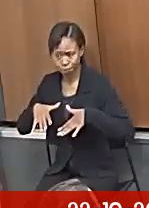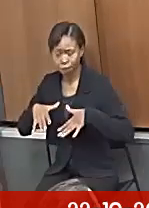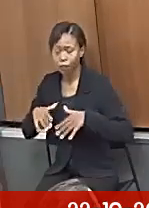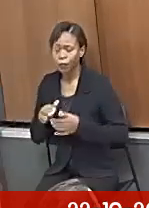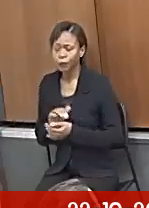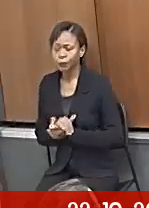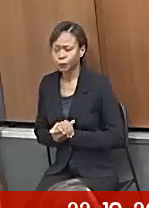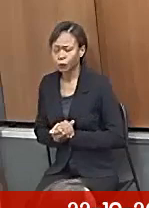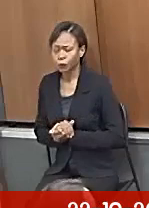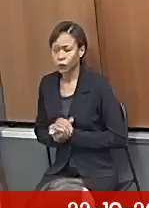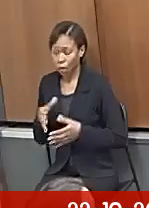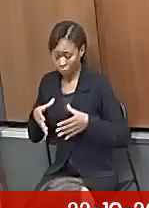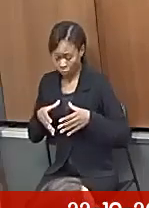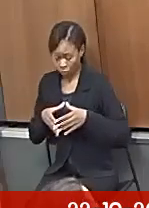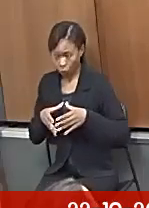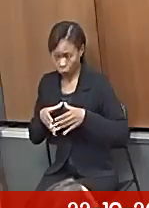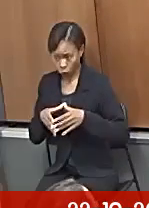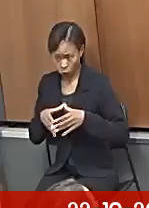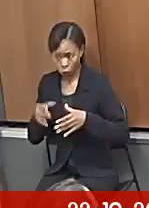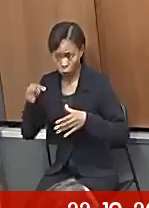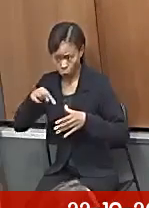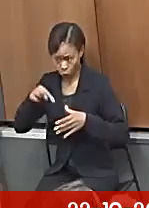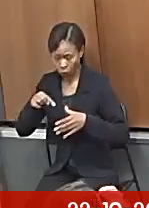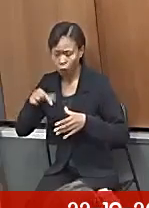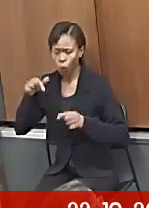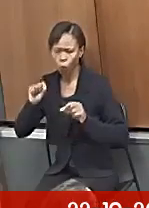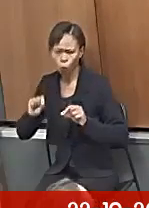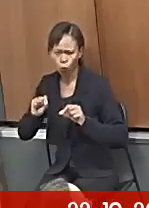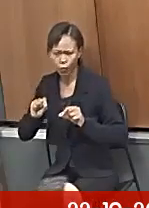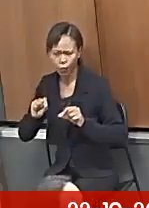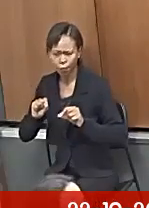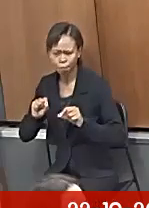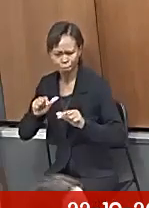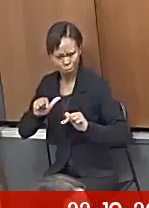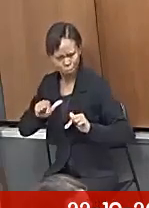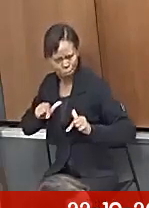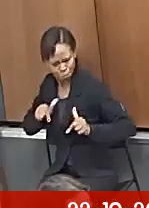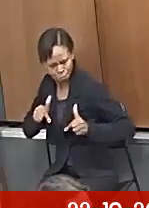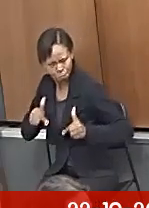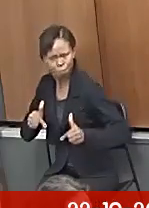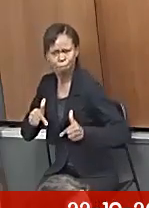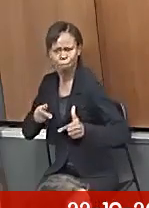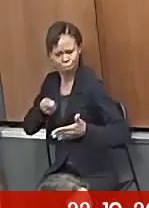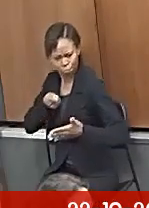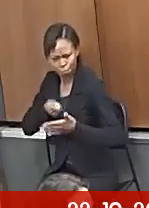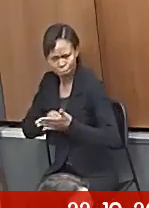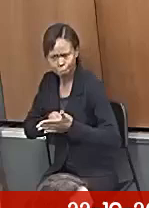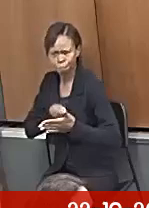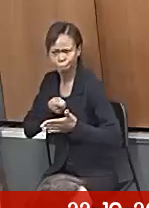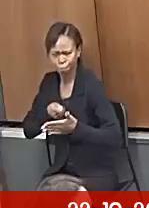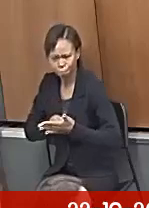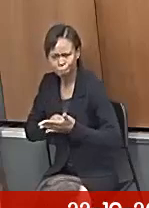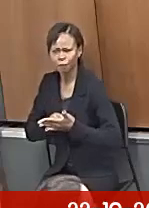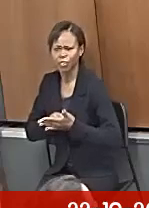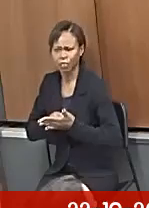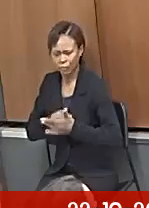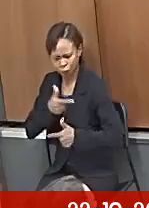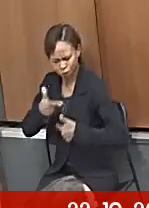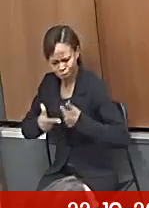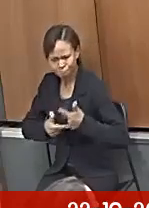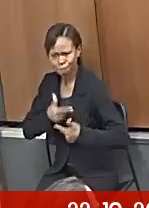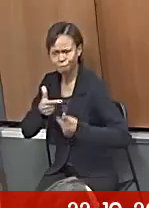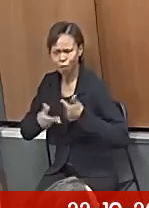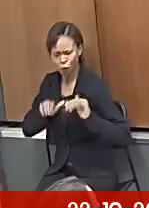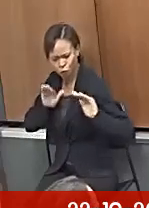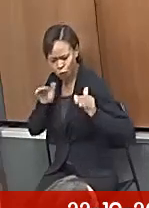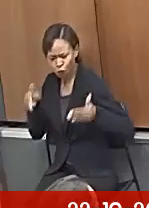seus trabalhos, tem se pautado por uma defesa ferrenha, com muita garra, das pessoas